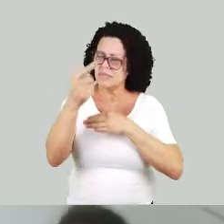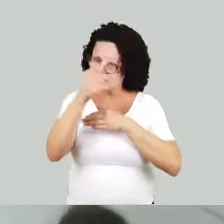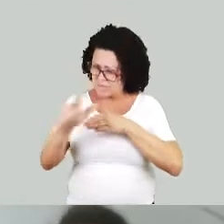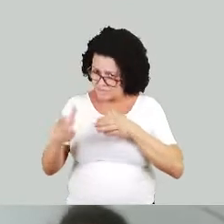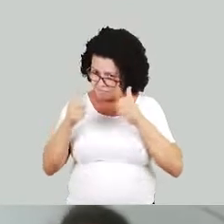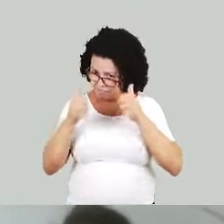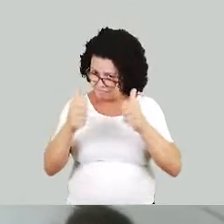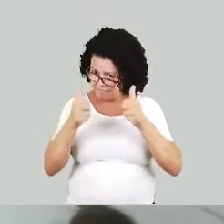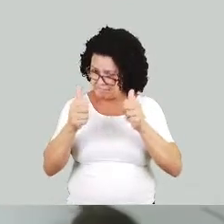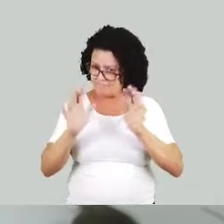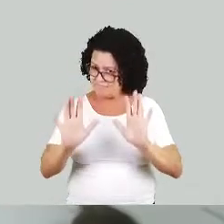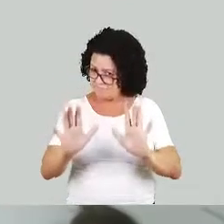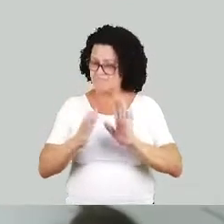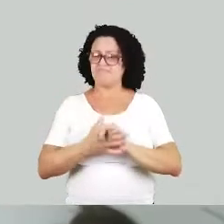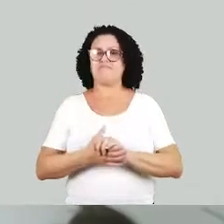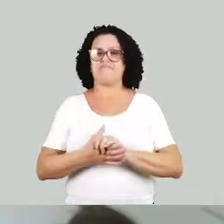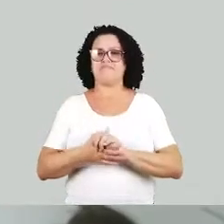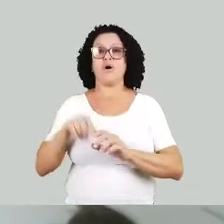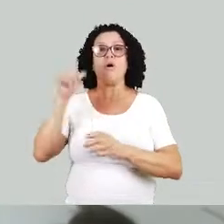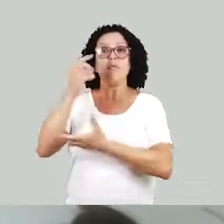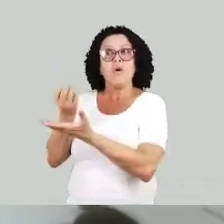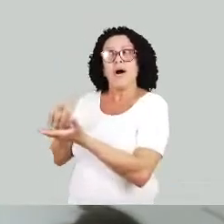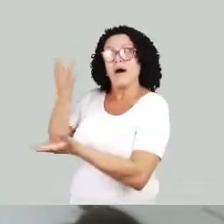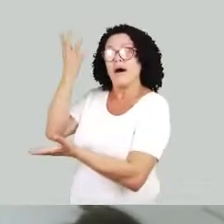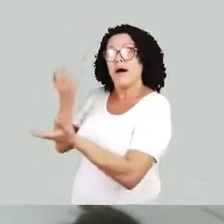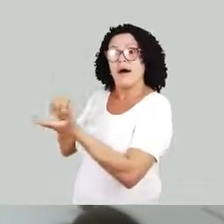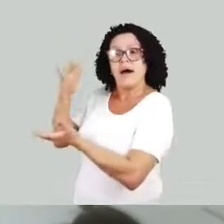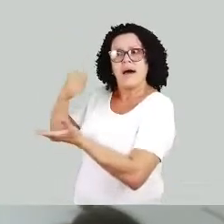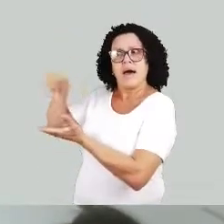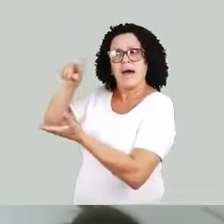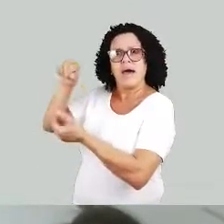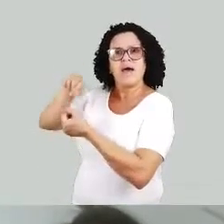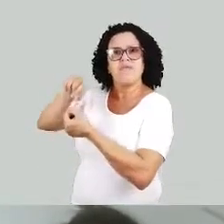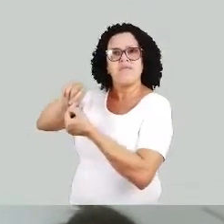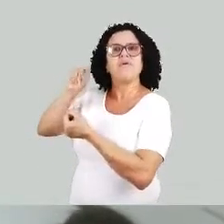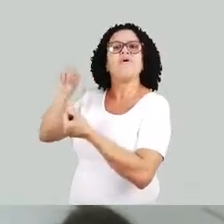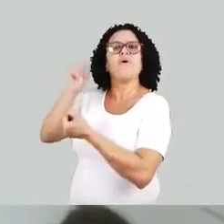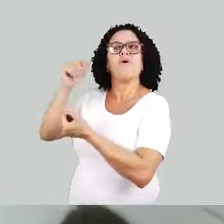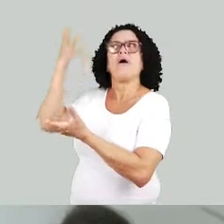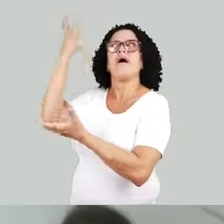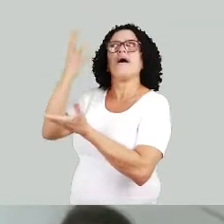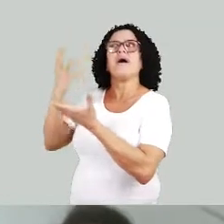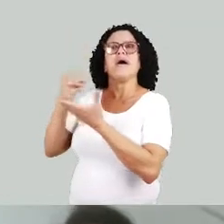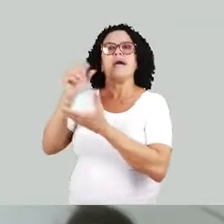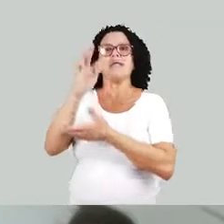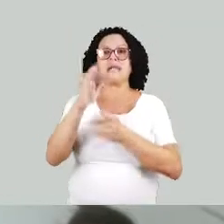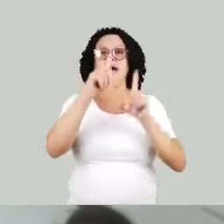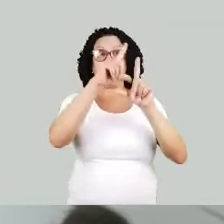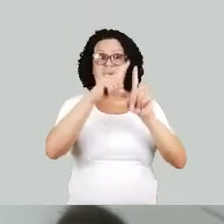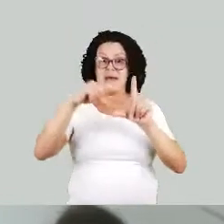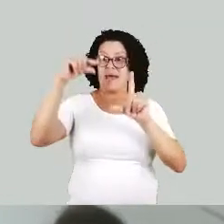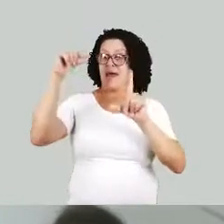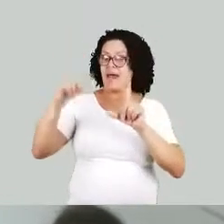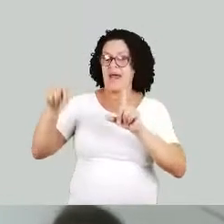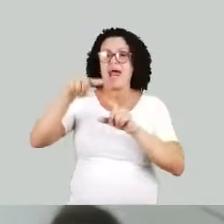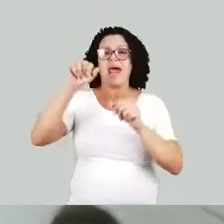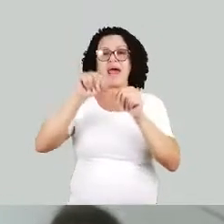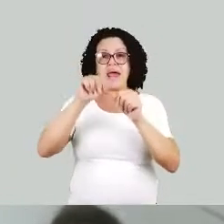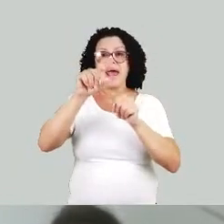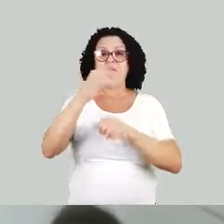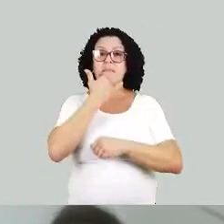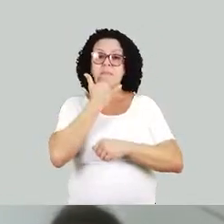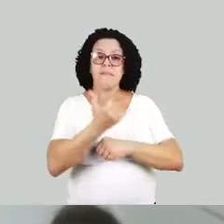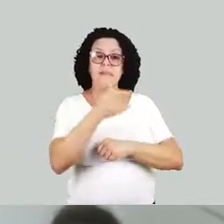frente. Tá? Para o Espiritismo, a definição dada pela Federação Espírita Brasileira foi de que o perdão